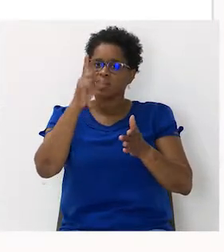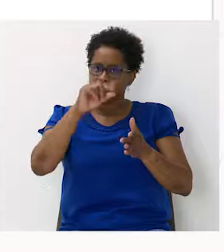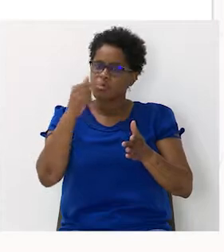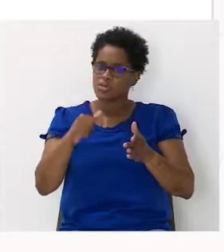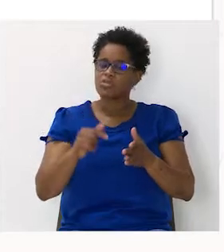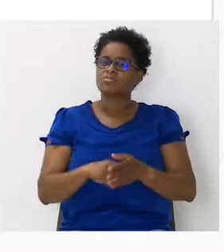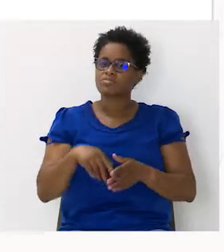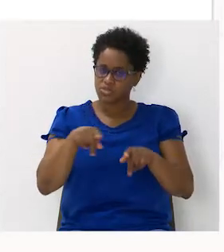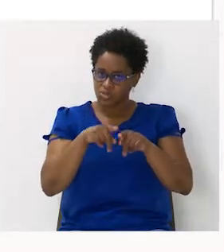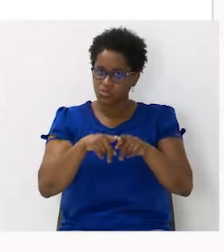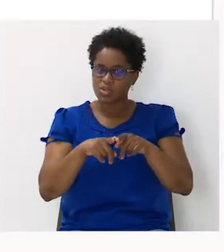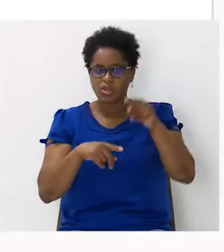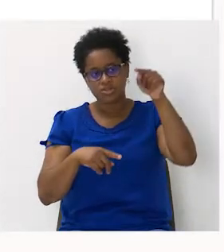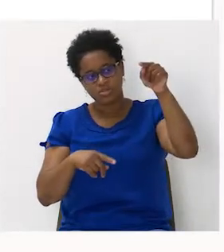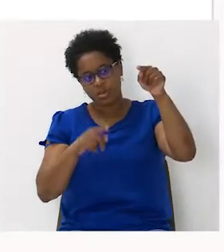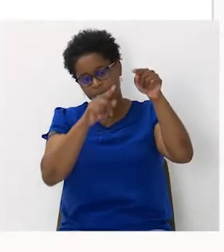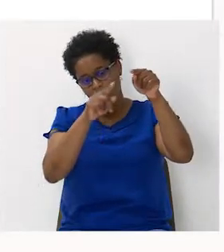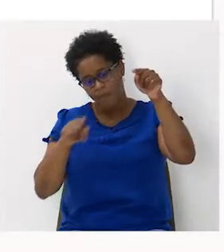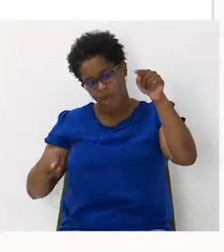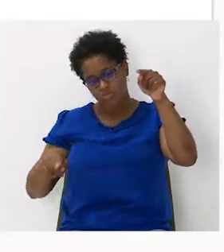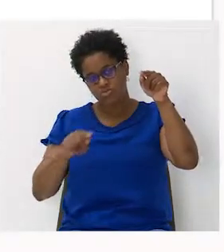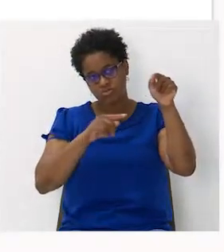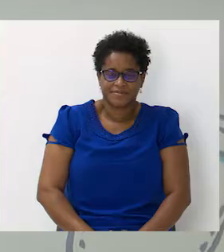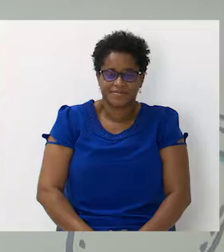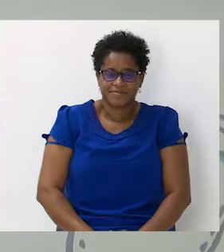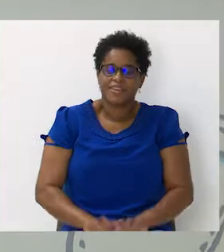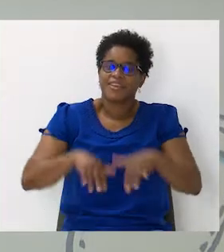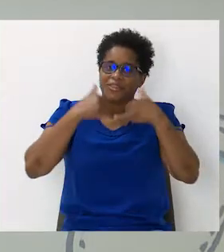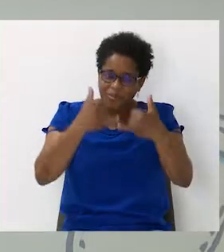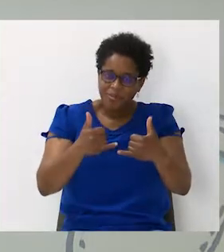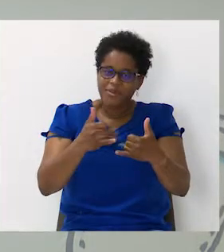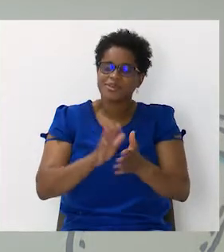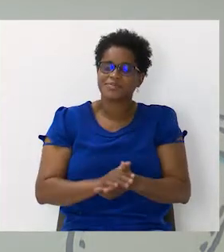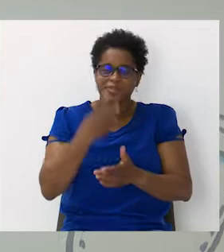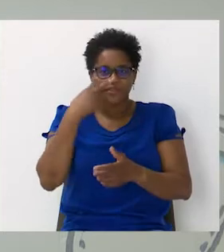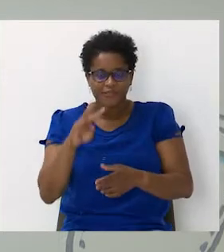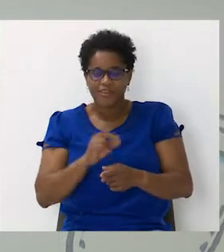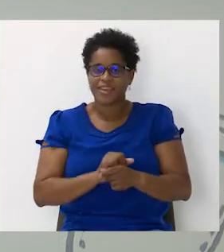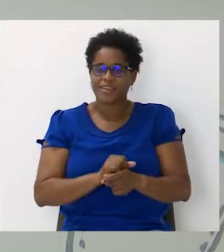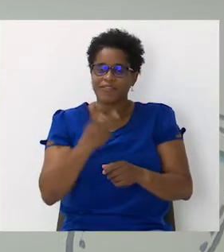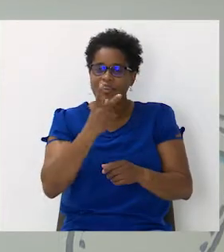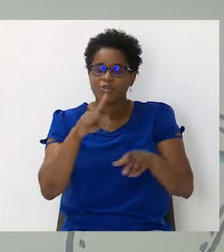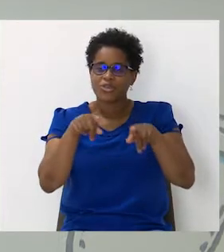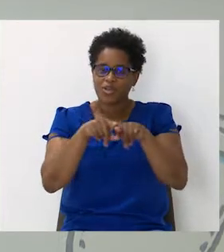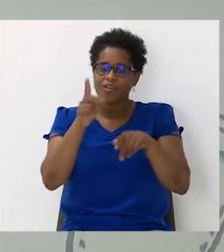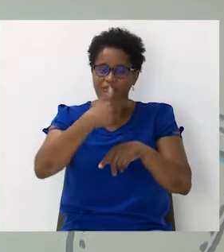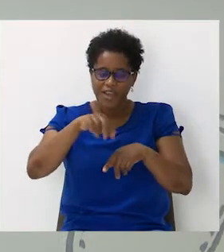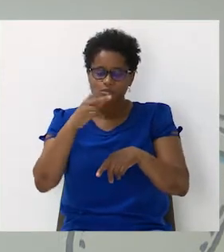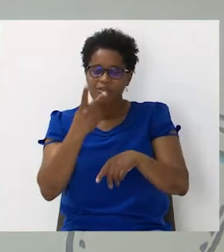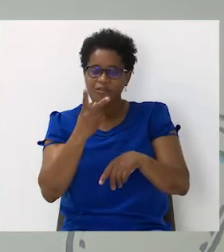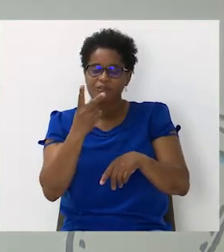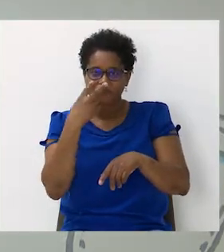sentido, de cima para baixo. Depois de ver vetores iguais, vamos ver